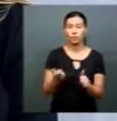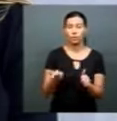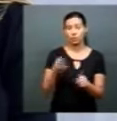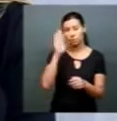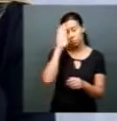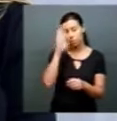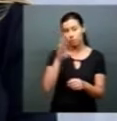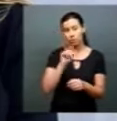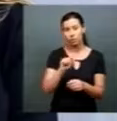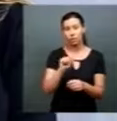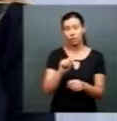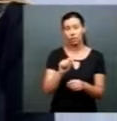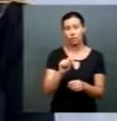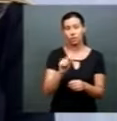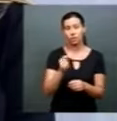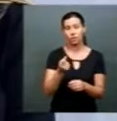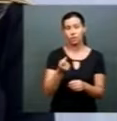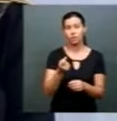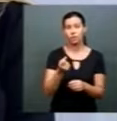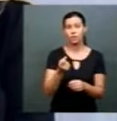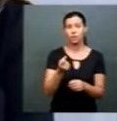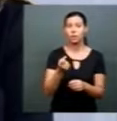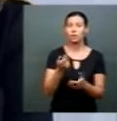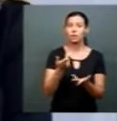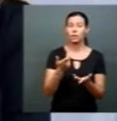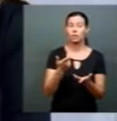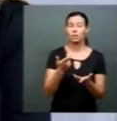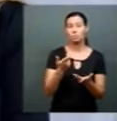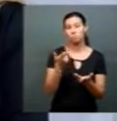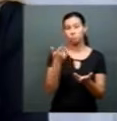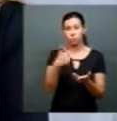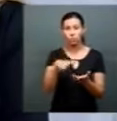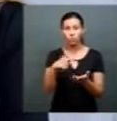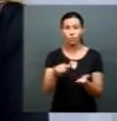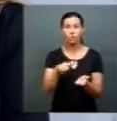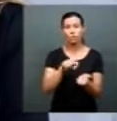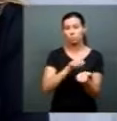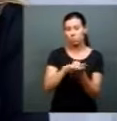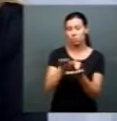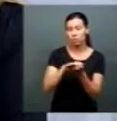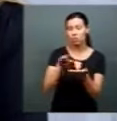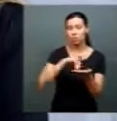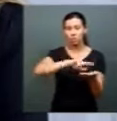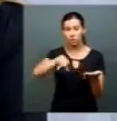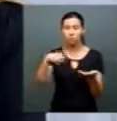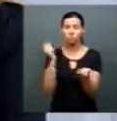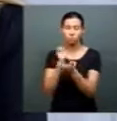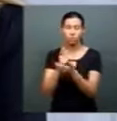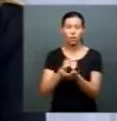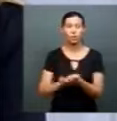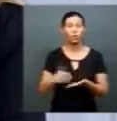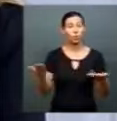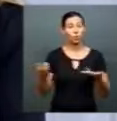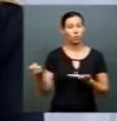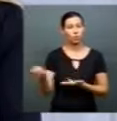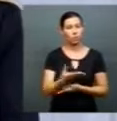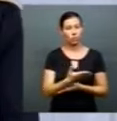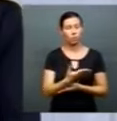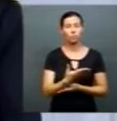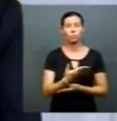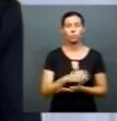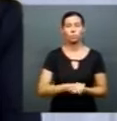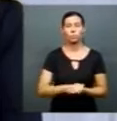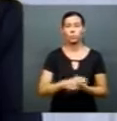como escalabilidade, ser repetível, né? E a gente está vivendo também a era da inovação, da